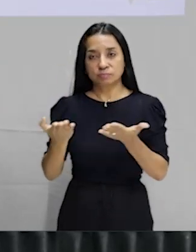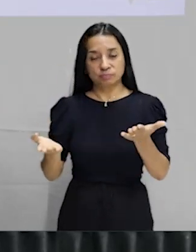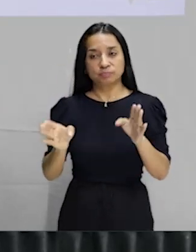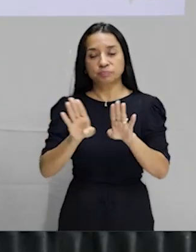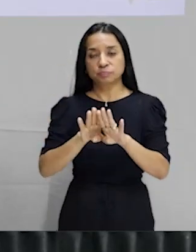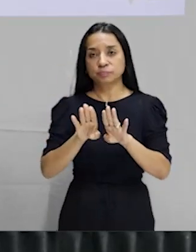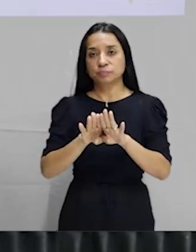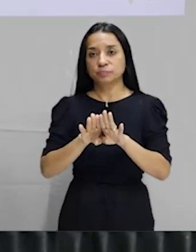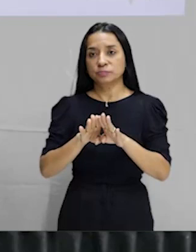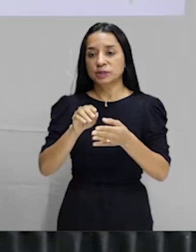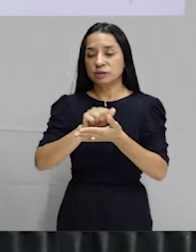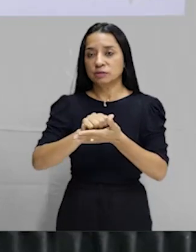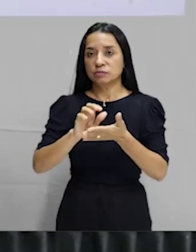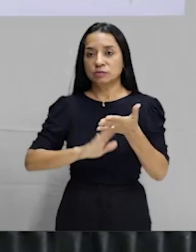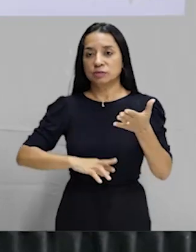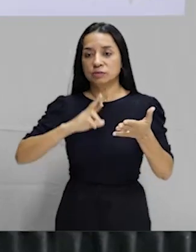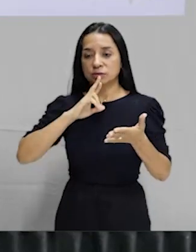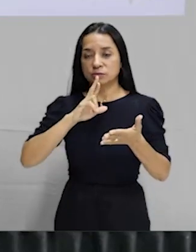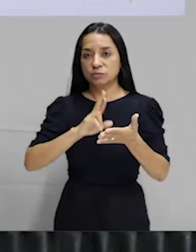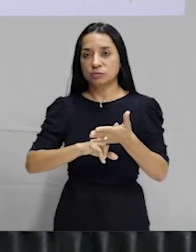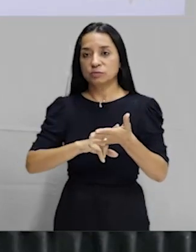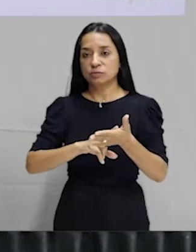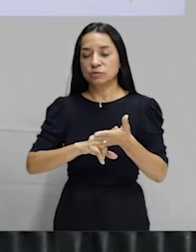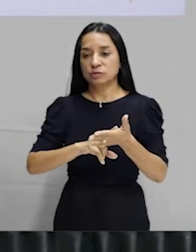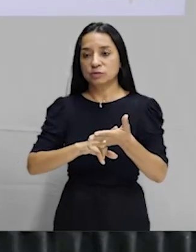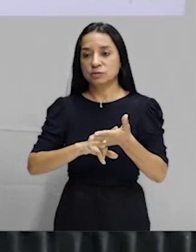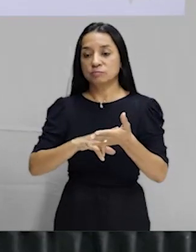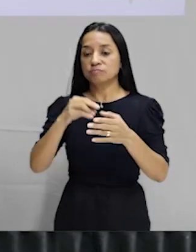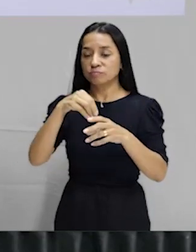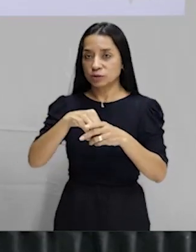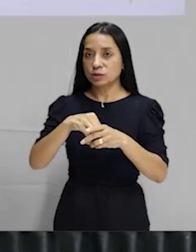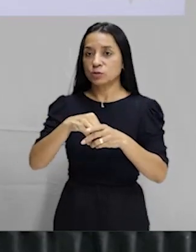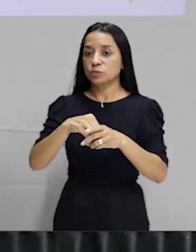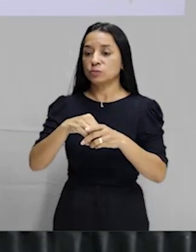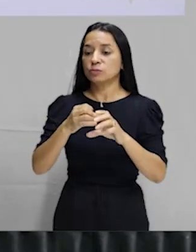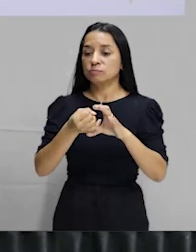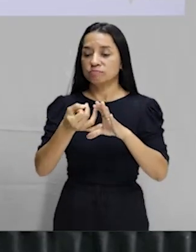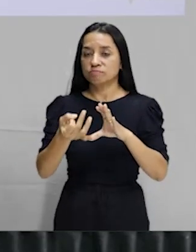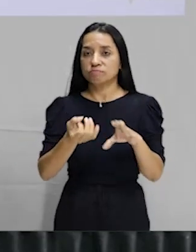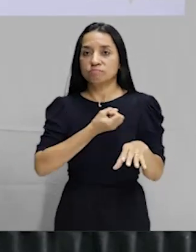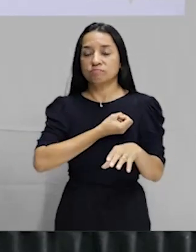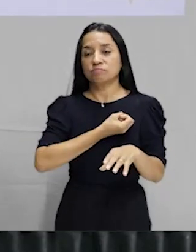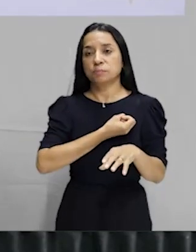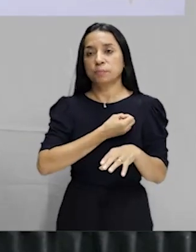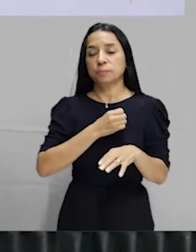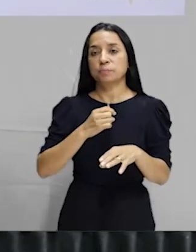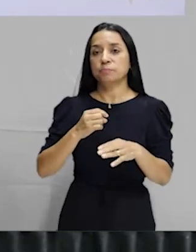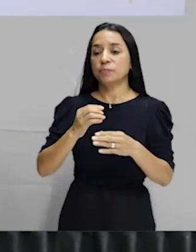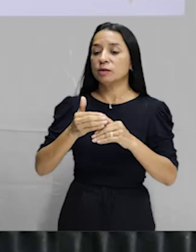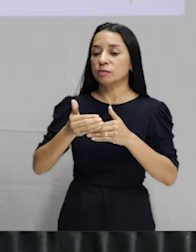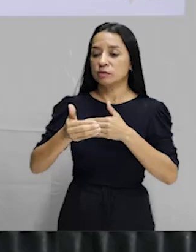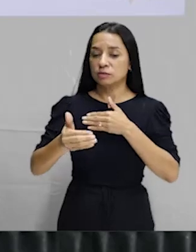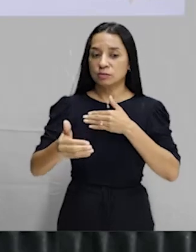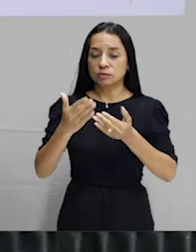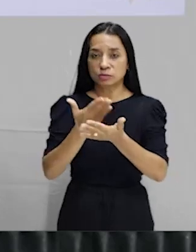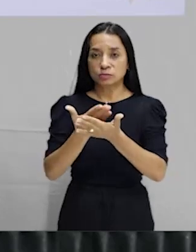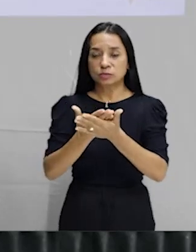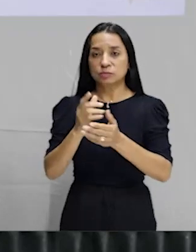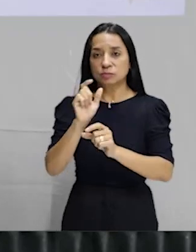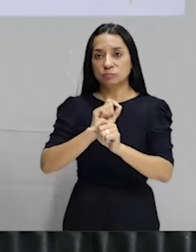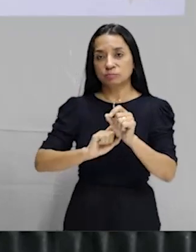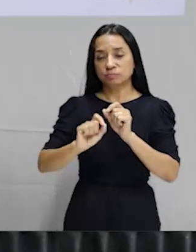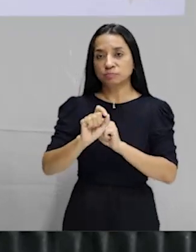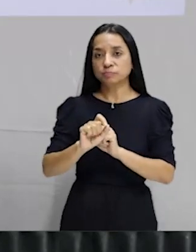também exercícios resolvidos dentro desses conjuntos numéricos, tá bom? E, na sequência, o que nós estudamos?